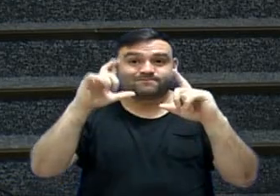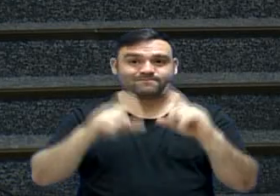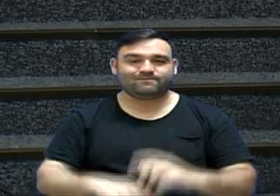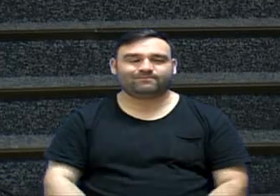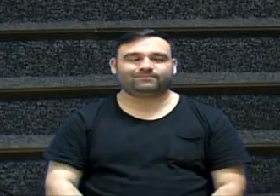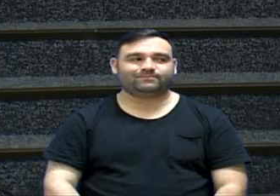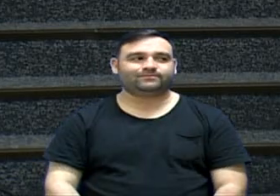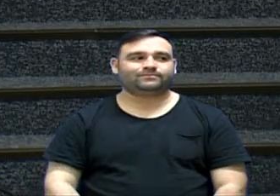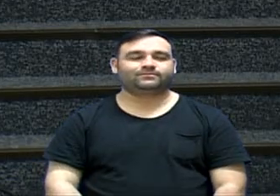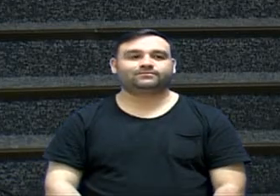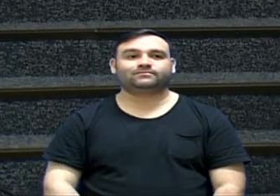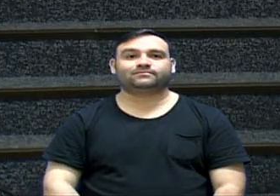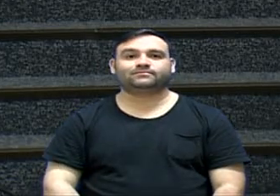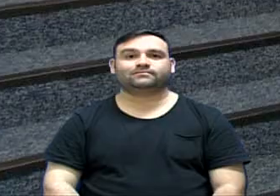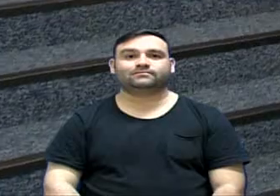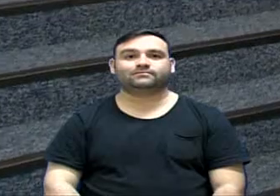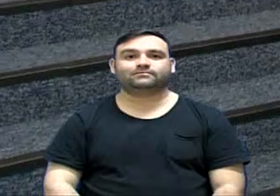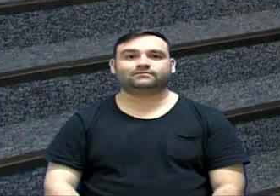registro.